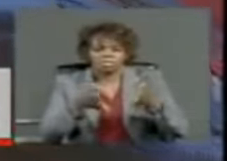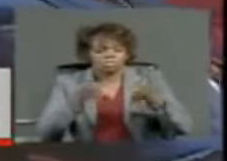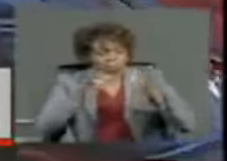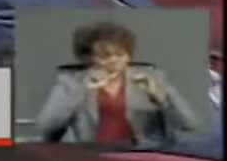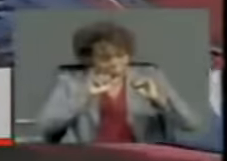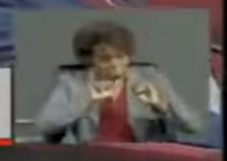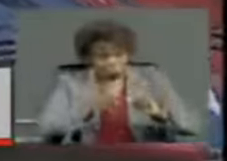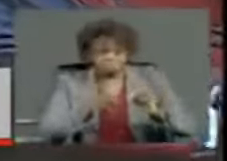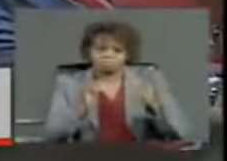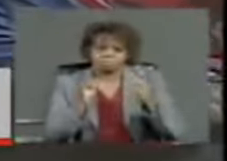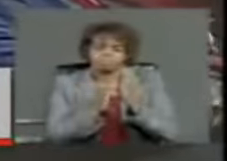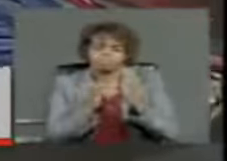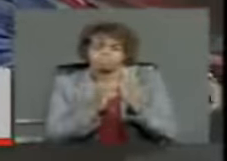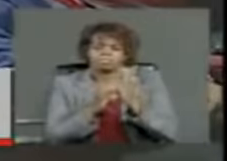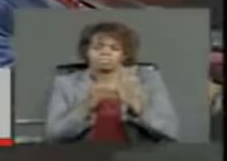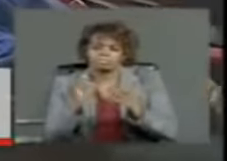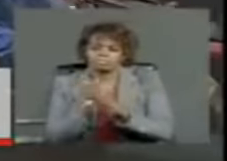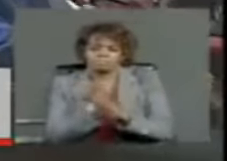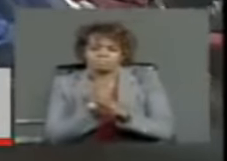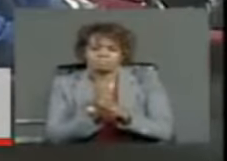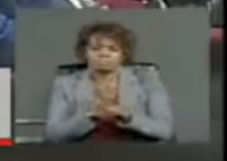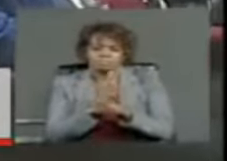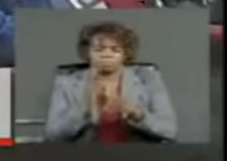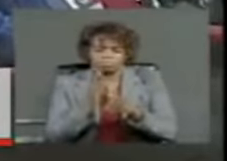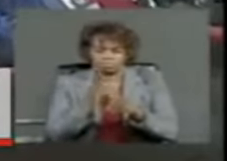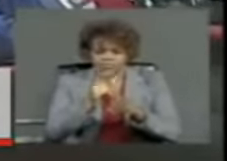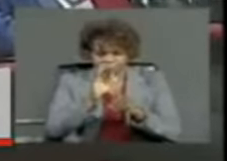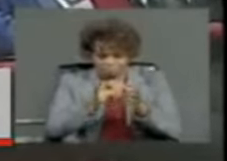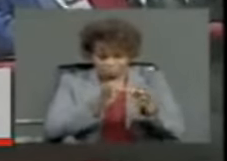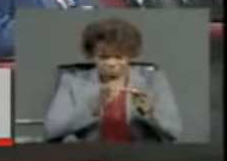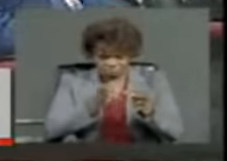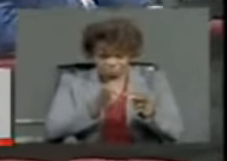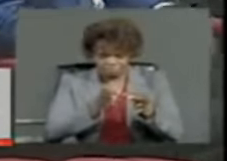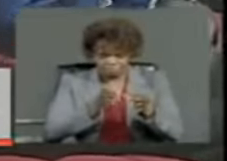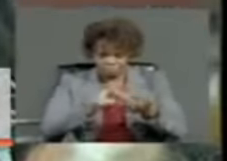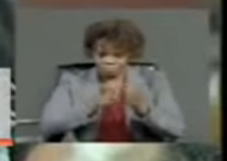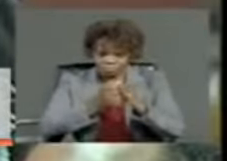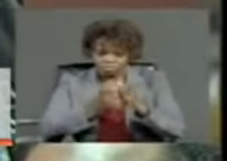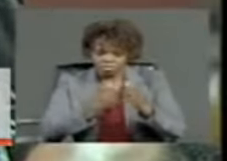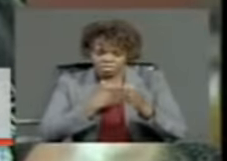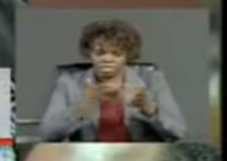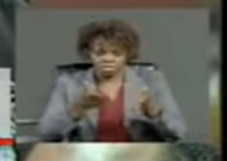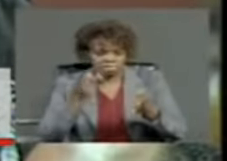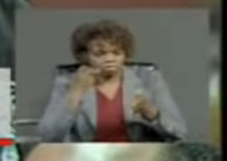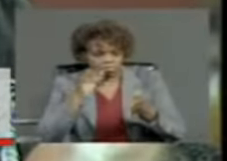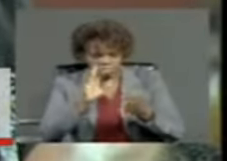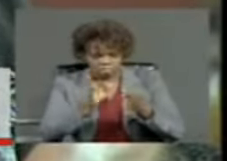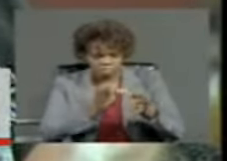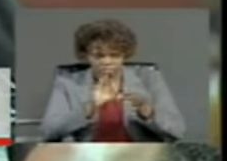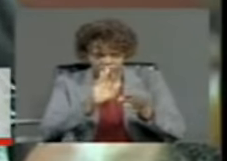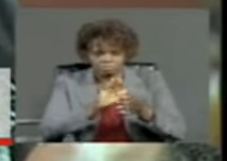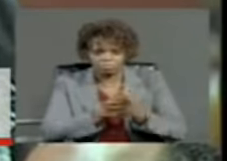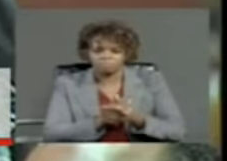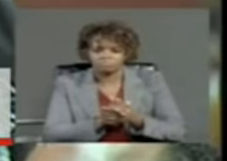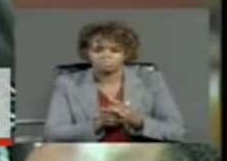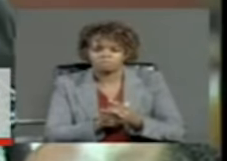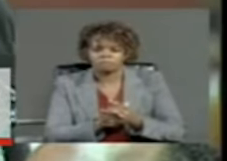isso? Leva-nos ao próximo problema, que é o crónico que nós enfrentamos, não só em Angola, mas em quase todos os países da África, que